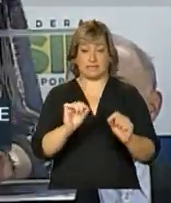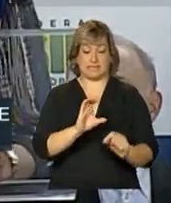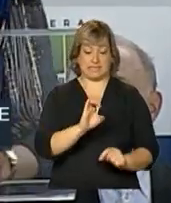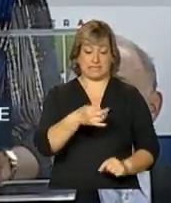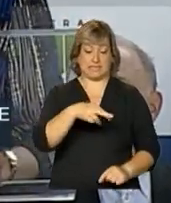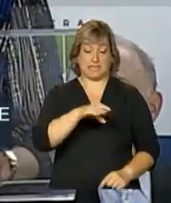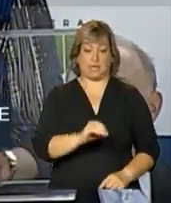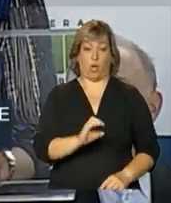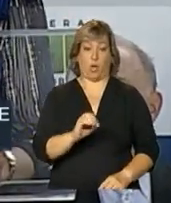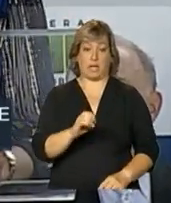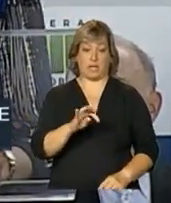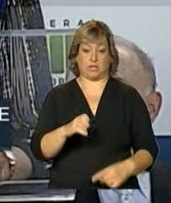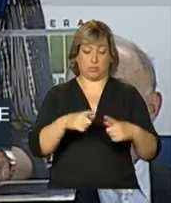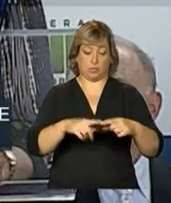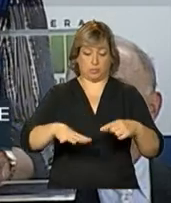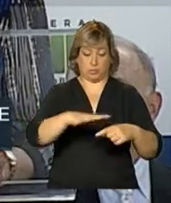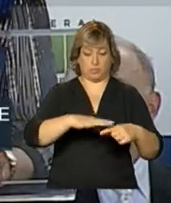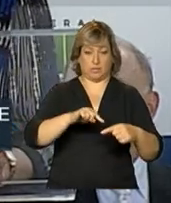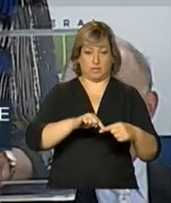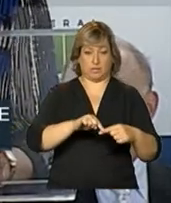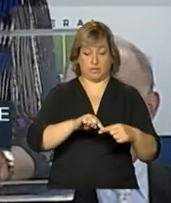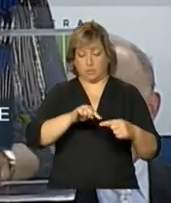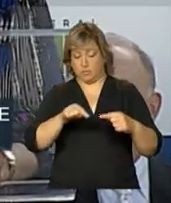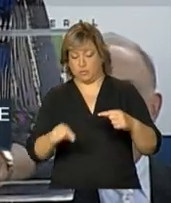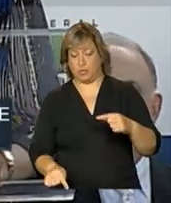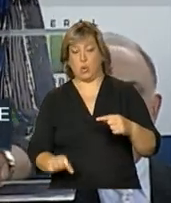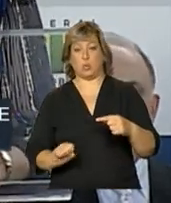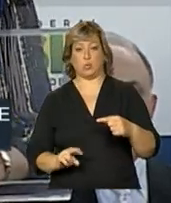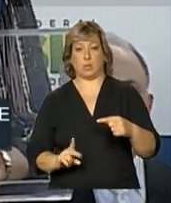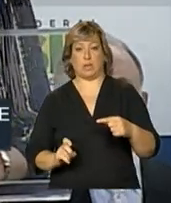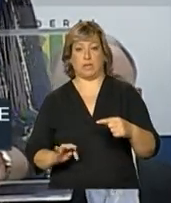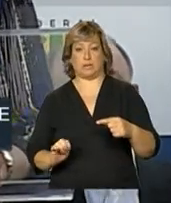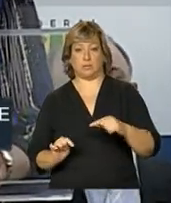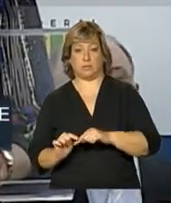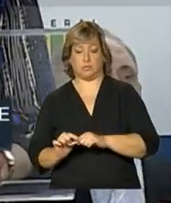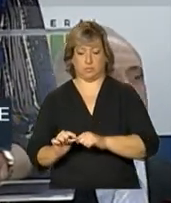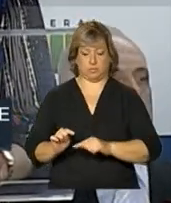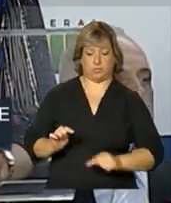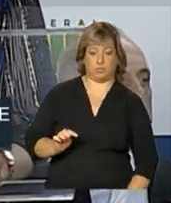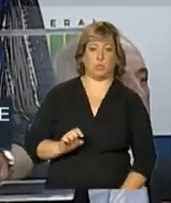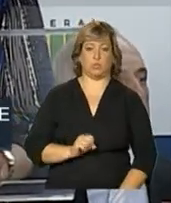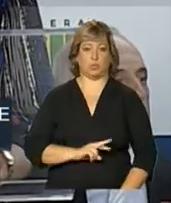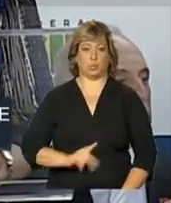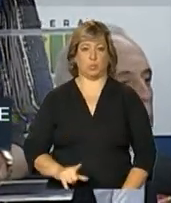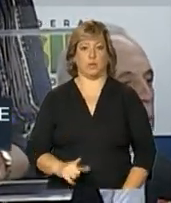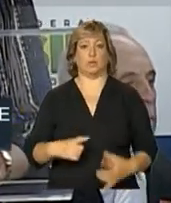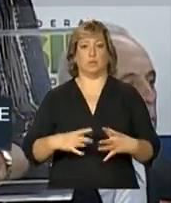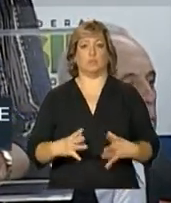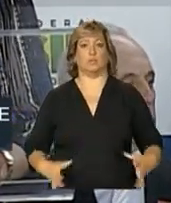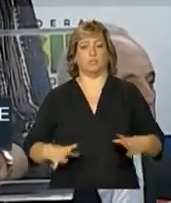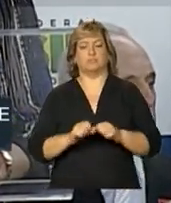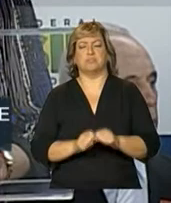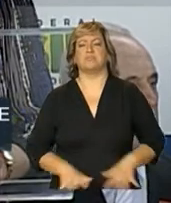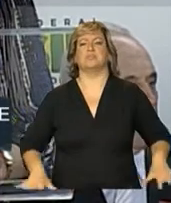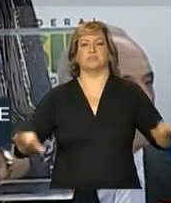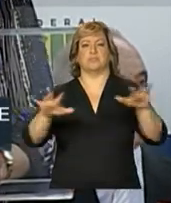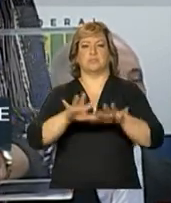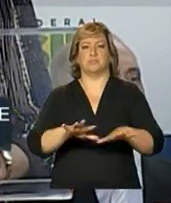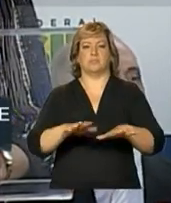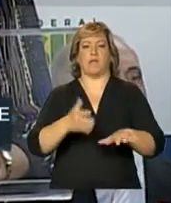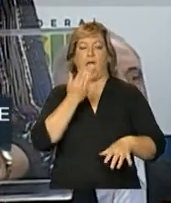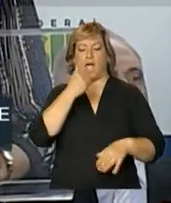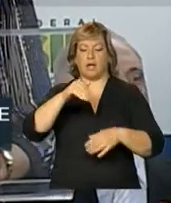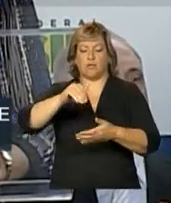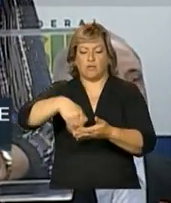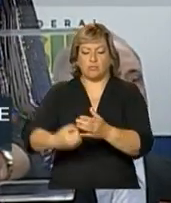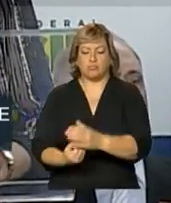lá na região do Sudeste e até no Sul se expandam as nossas fronteiras agrícolas